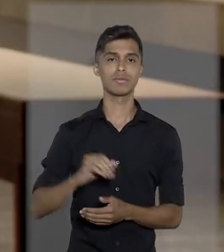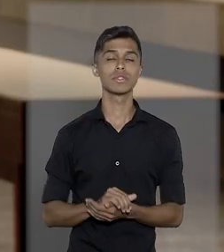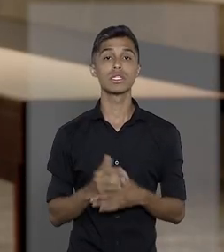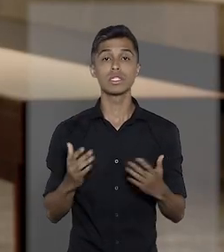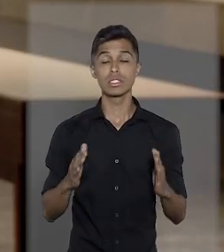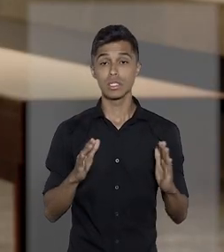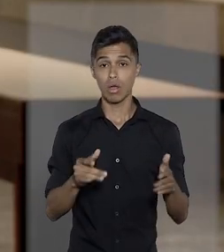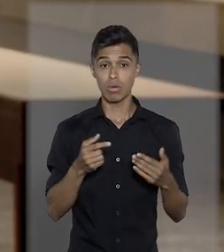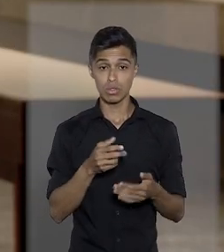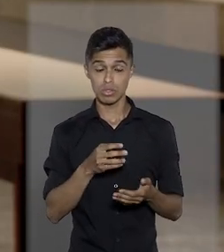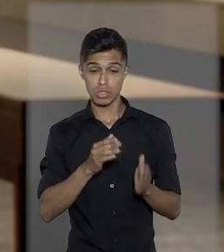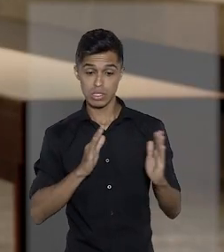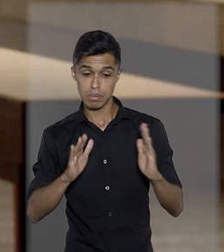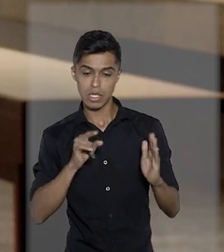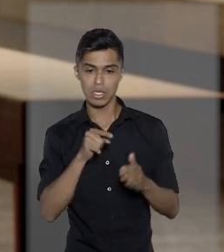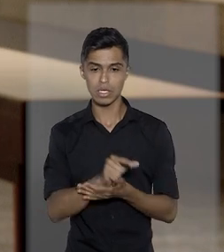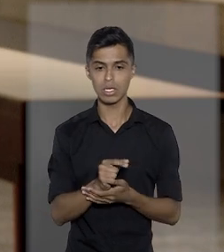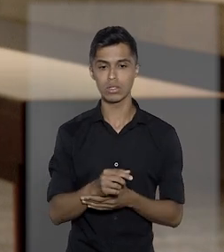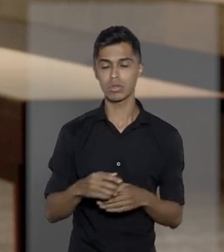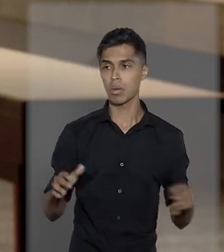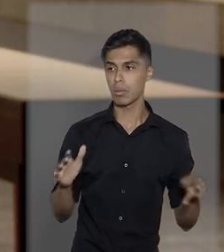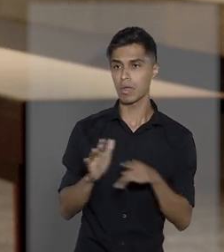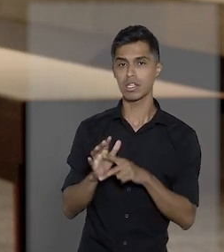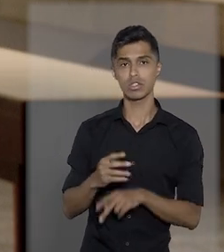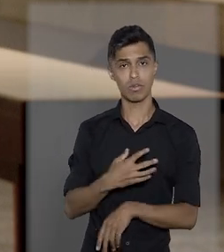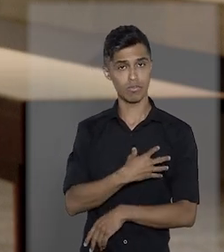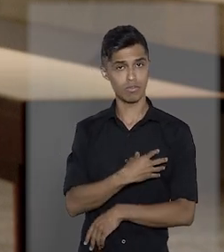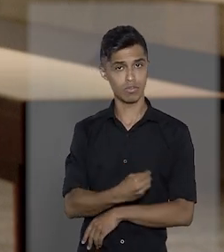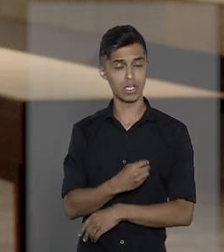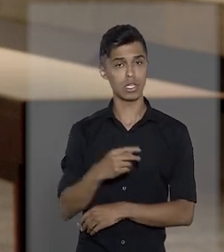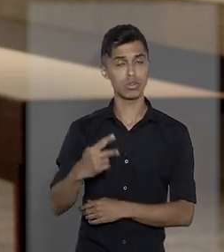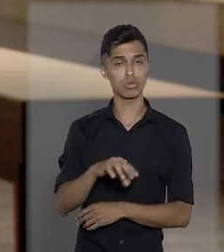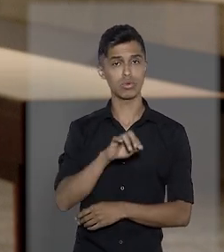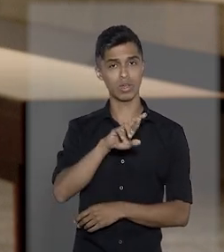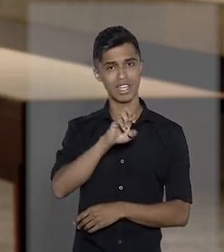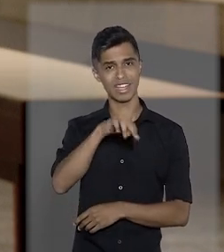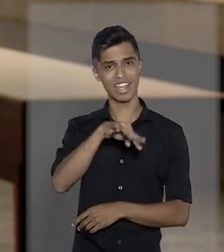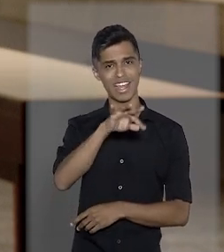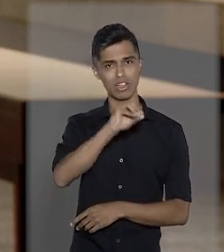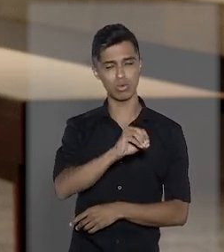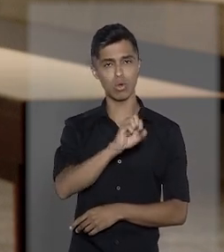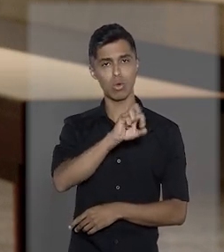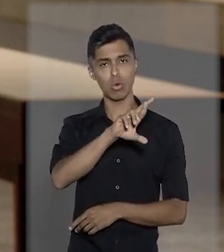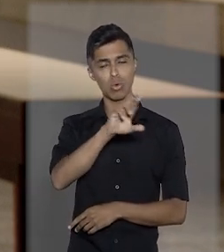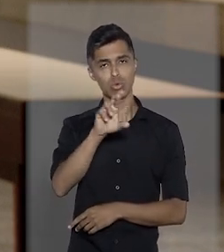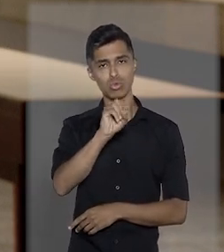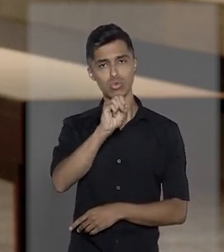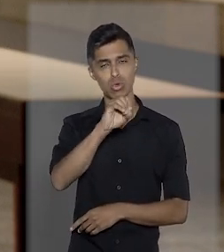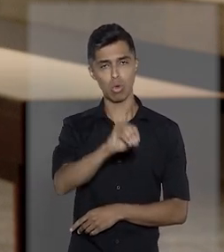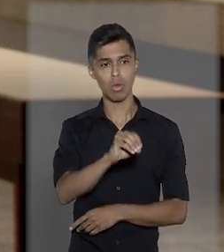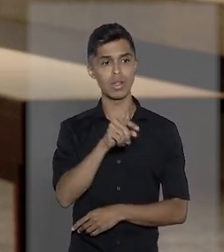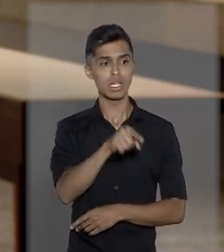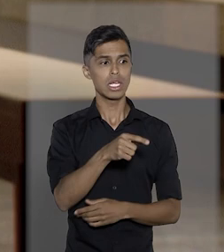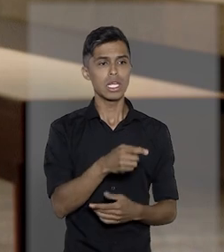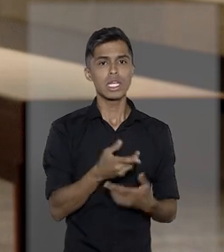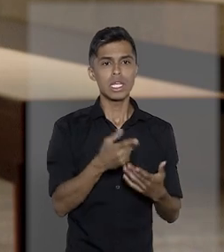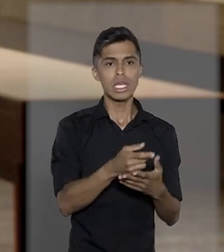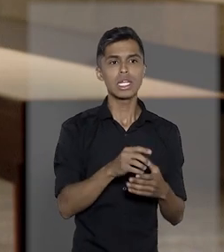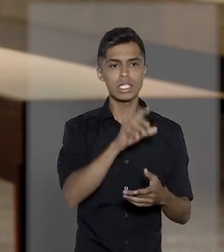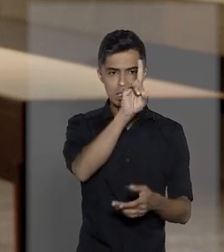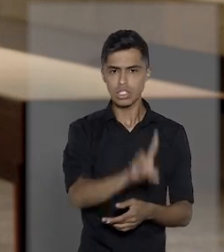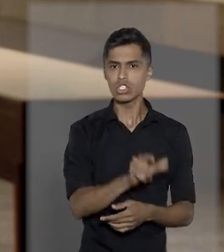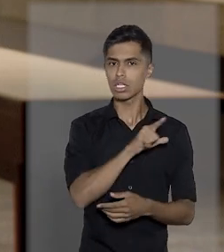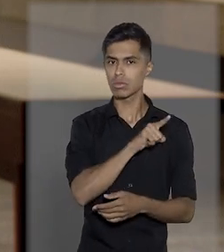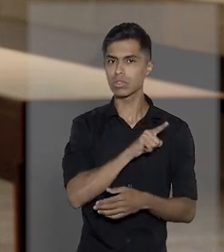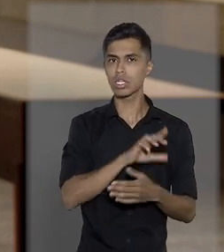produtora Legião Urbana Produções artísticas que pertence ao de Renato Russo ajuizou ação contra os músicos requerendo o pagamento de